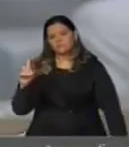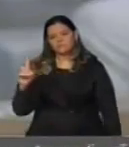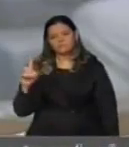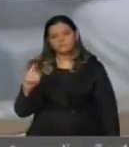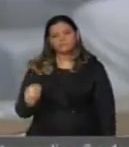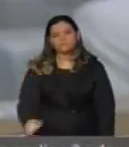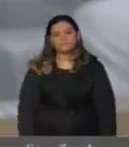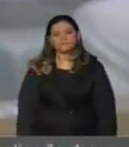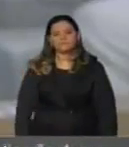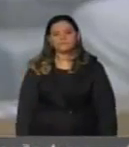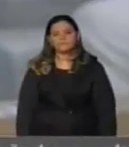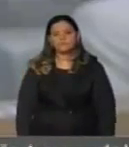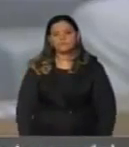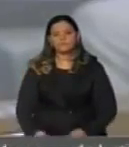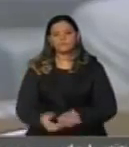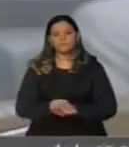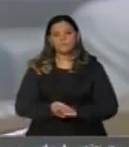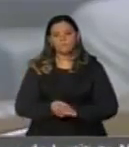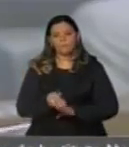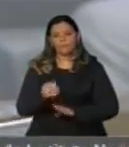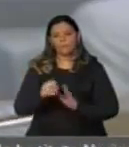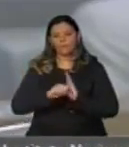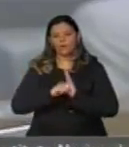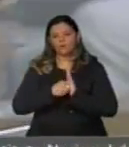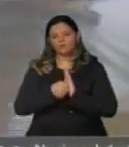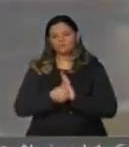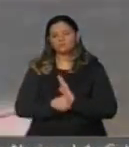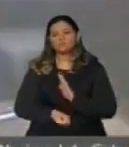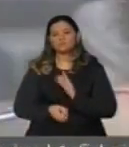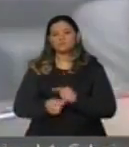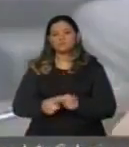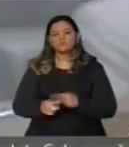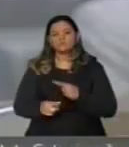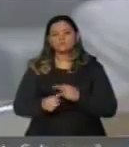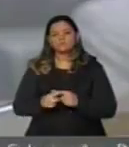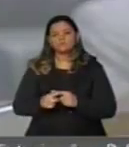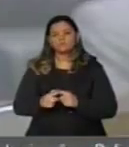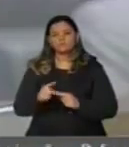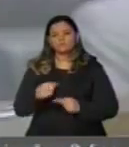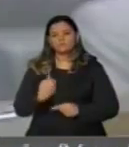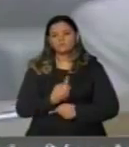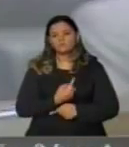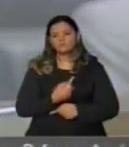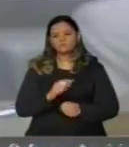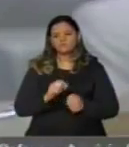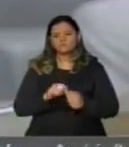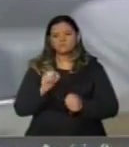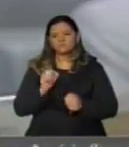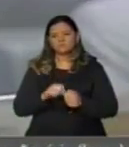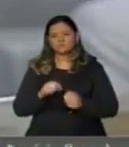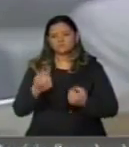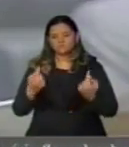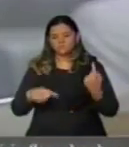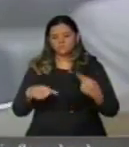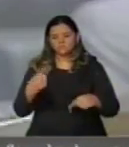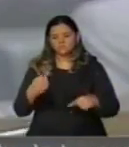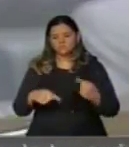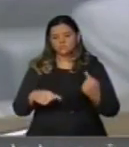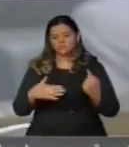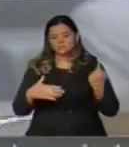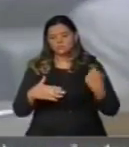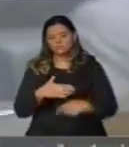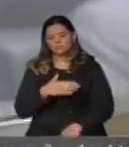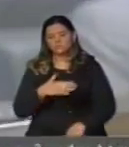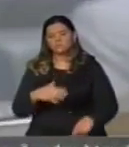momento. Nós vamos encaminhar pela obstrução para que possamos ter aqui o debate mais aprofundado sobre